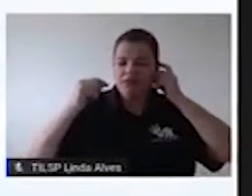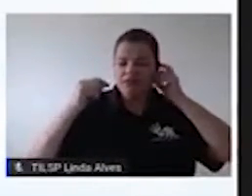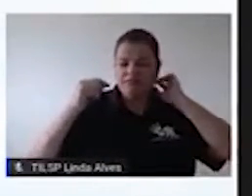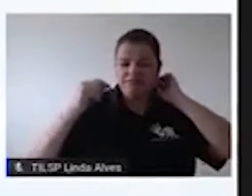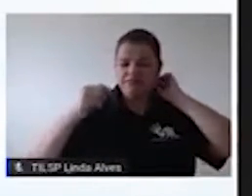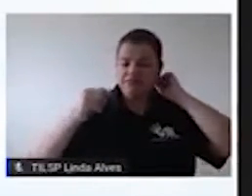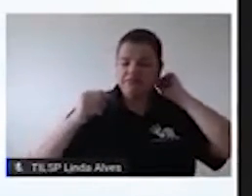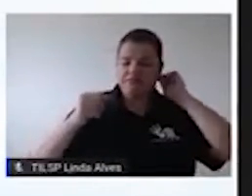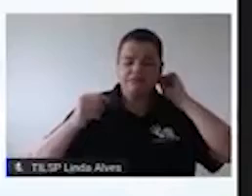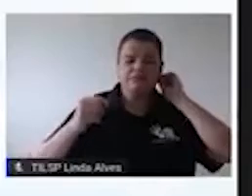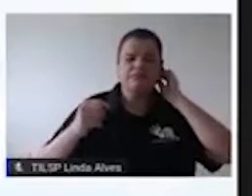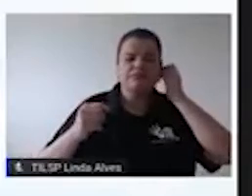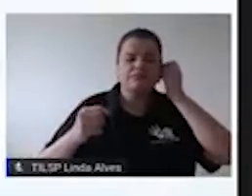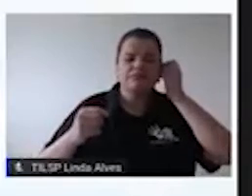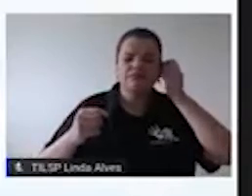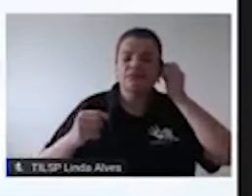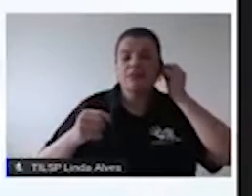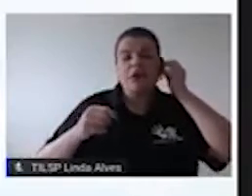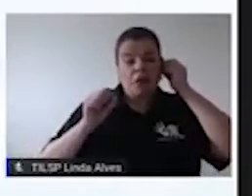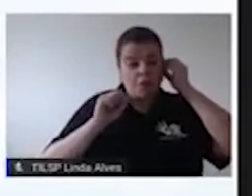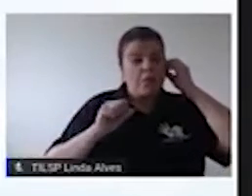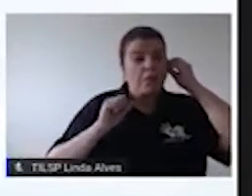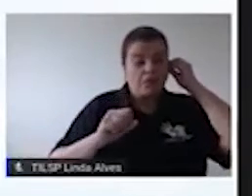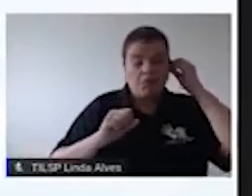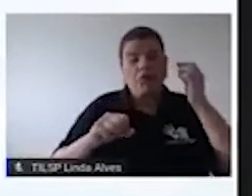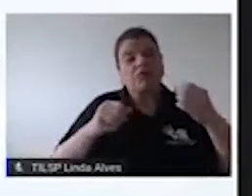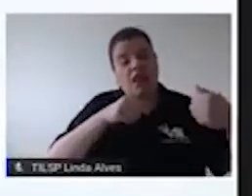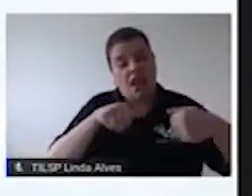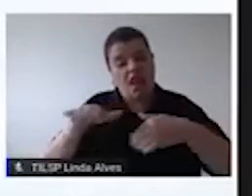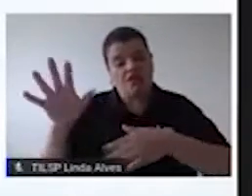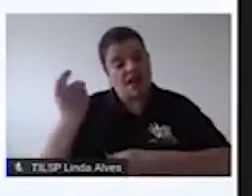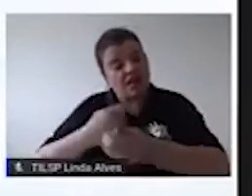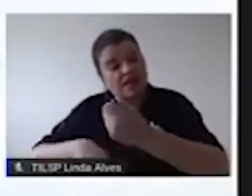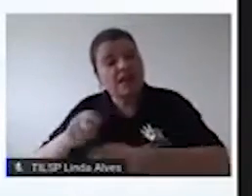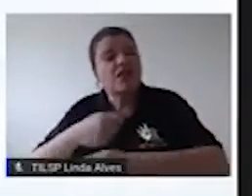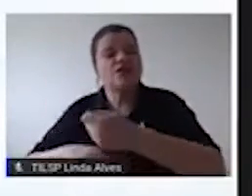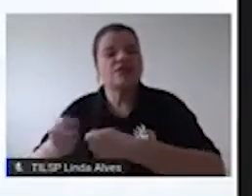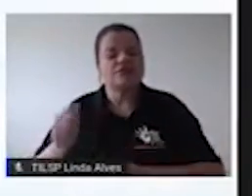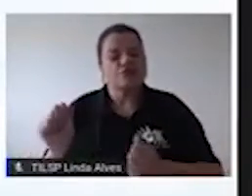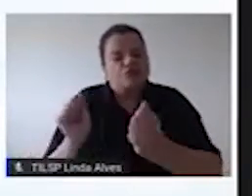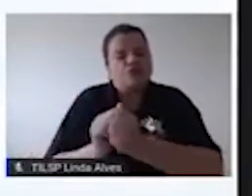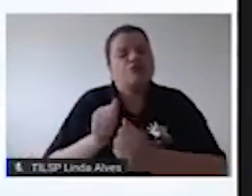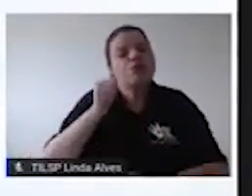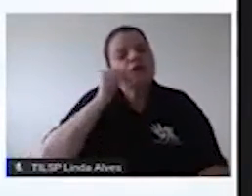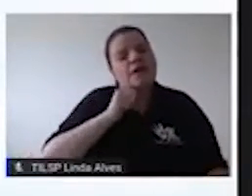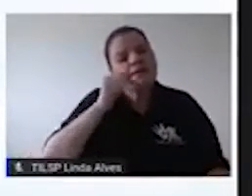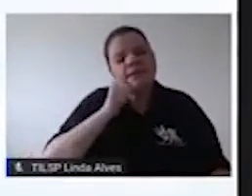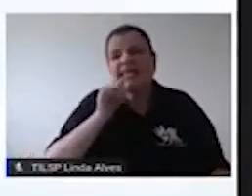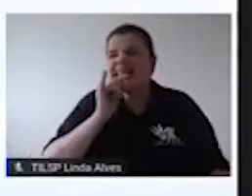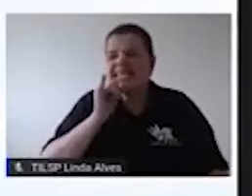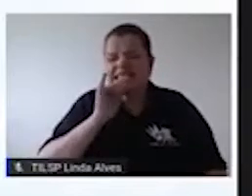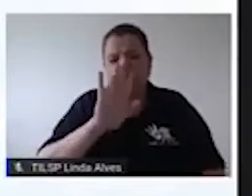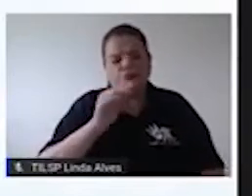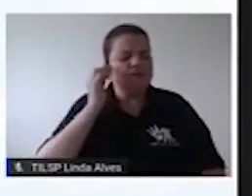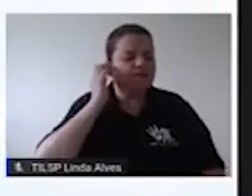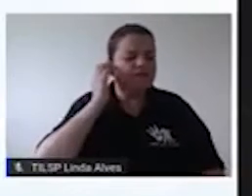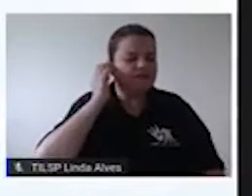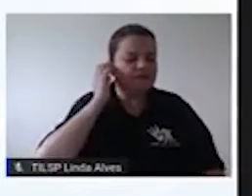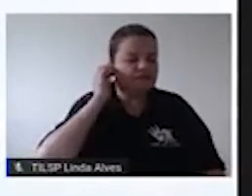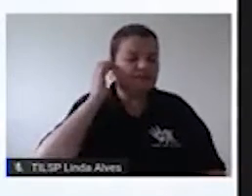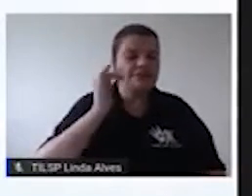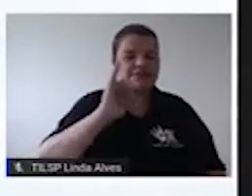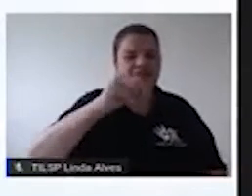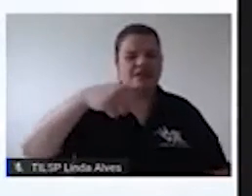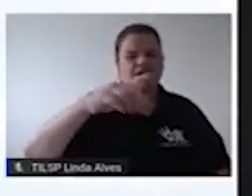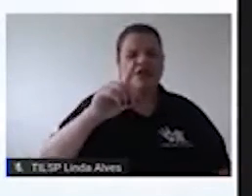acordos de negociação que você faz com as empresas. No caso da Industrial,